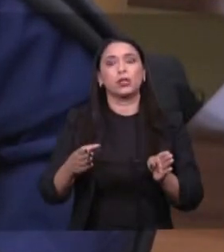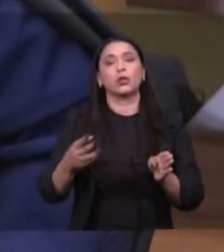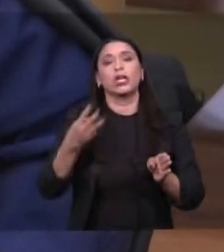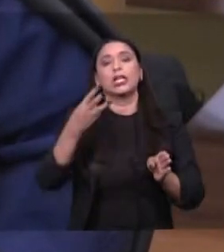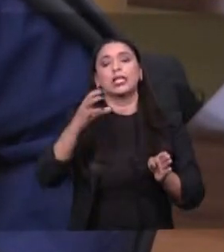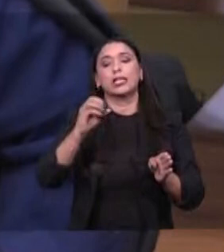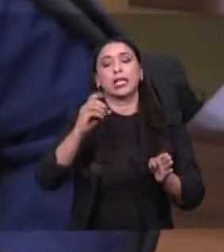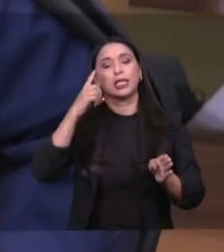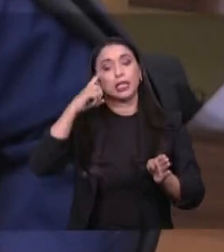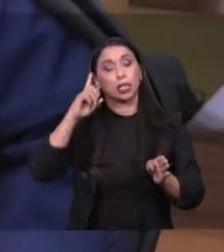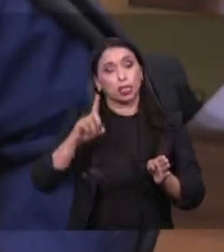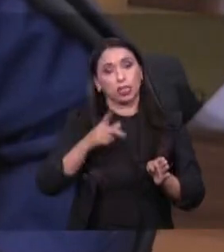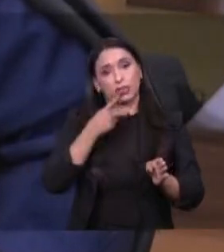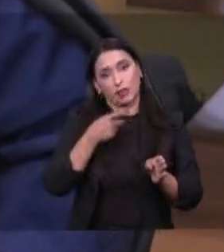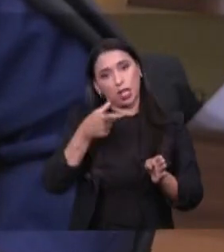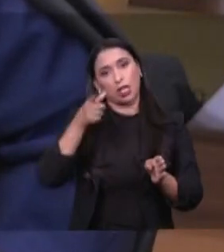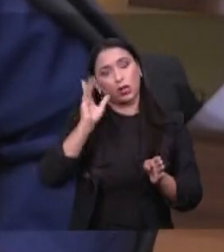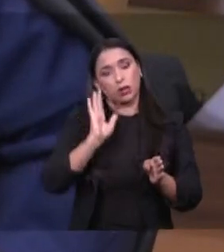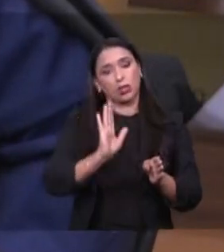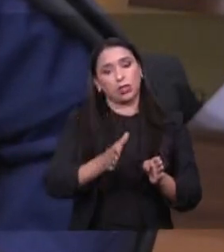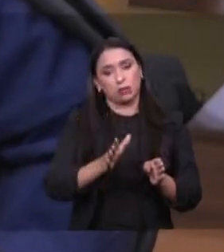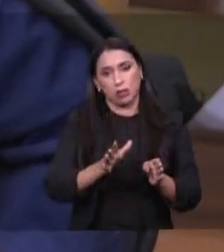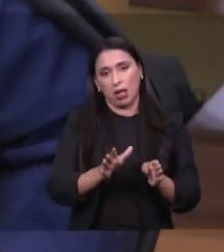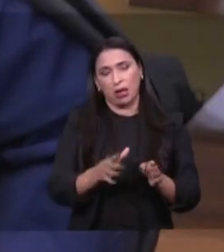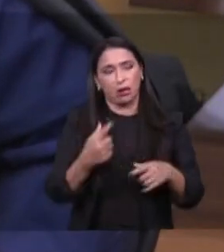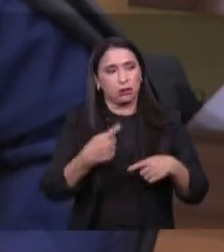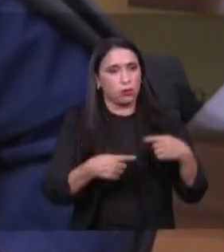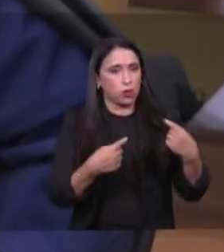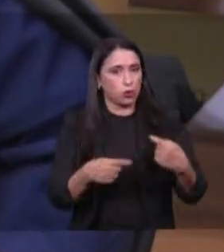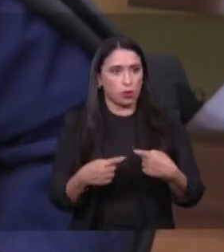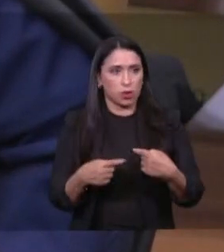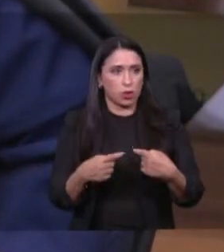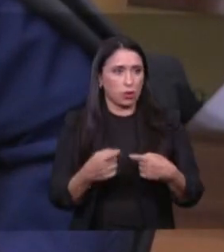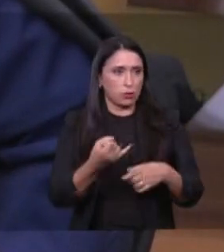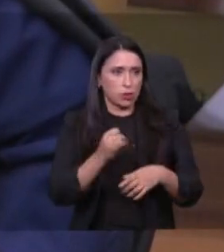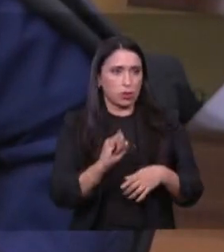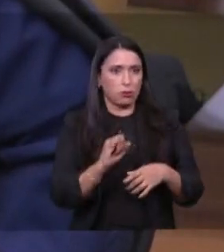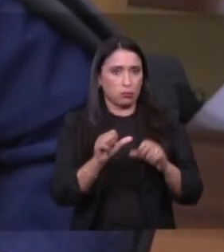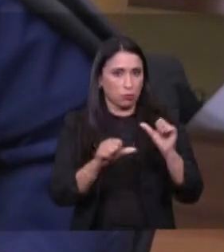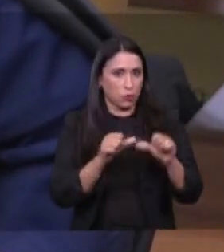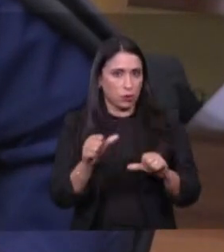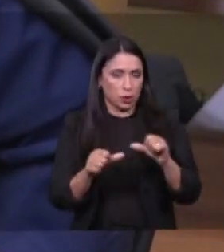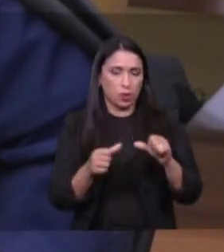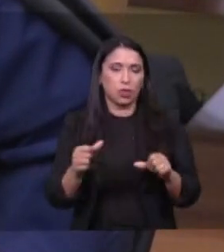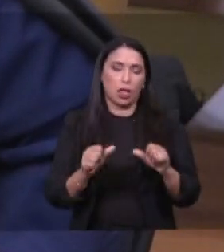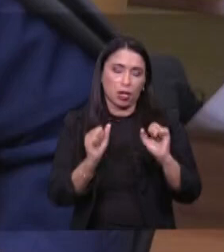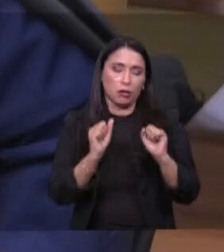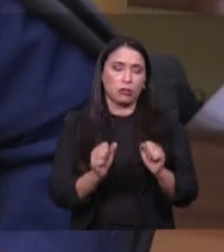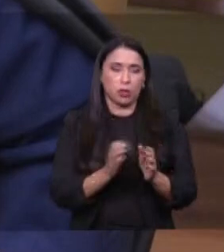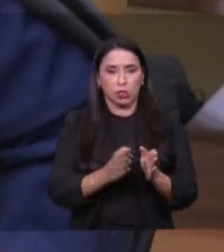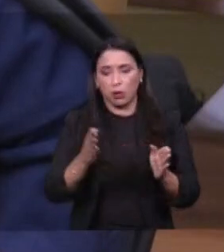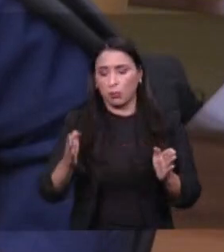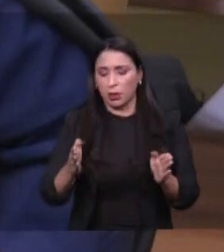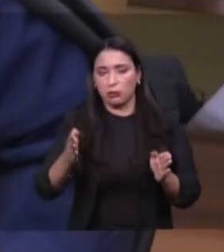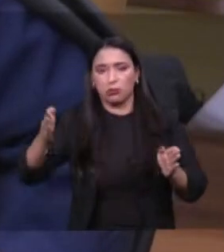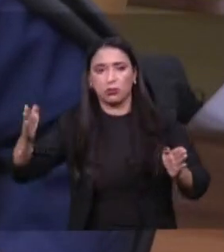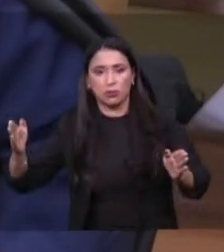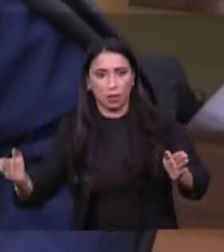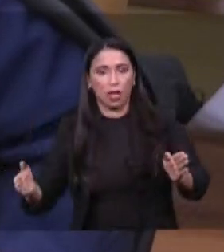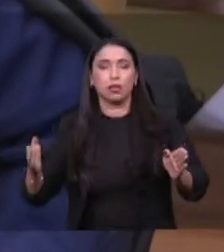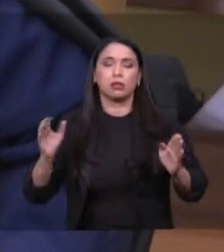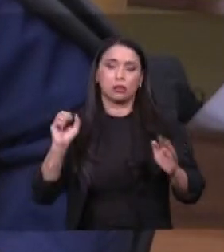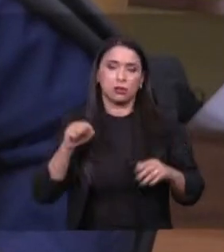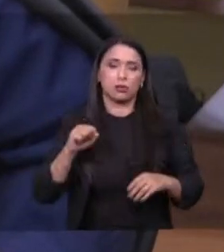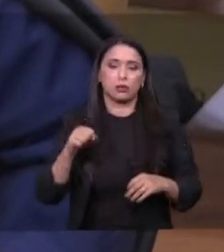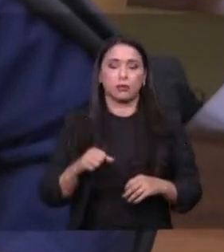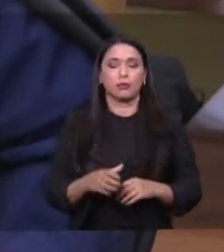dias. E, como disse na sessão de ontem, estou aberto, né, se houver maioria, para discussão deste prazo, ampliação eventualmente,